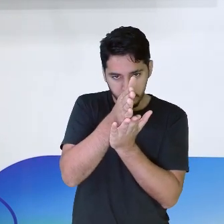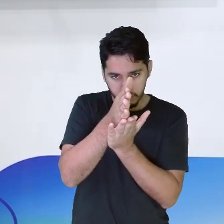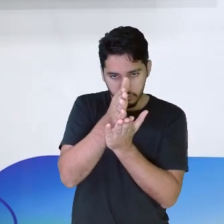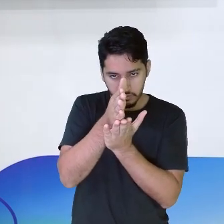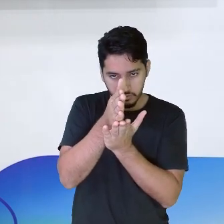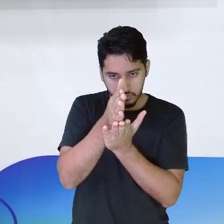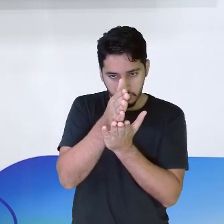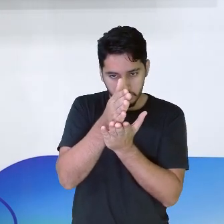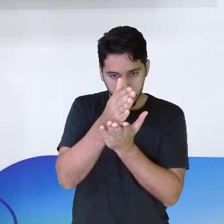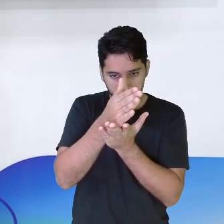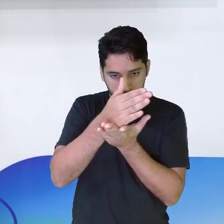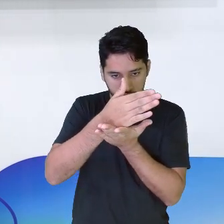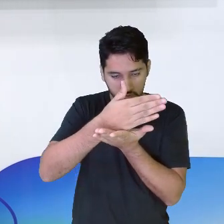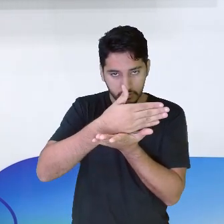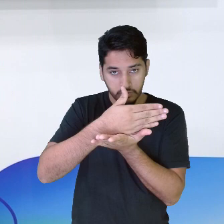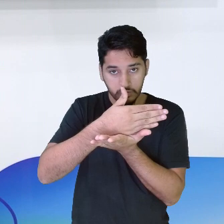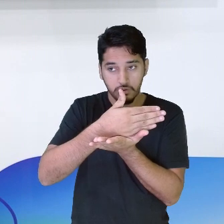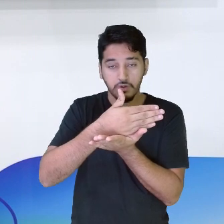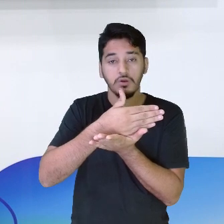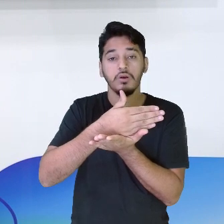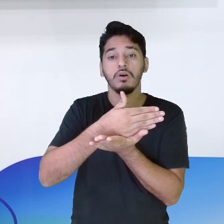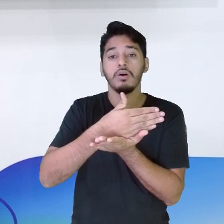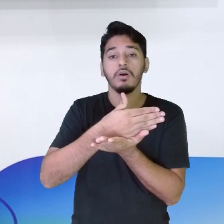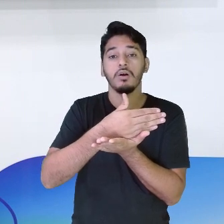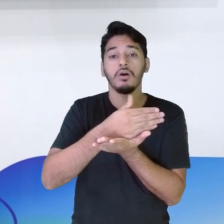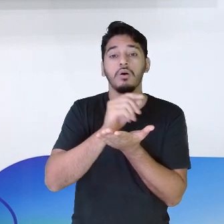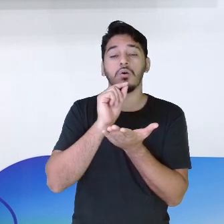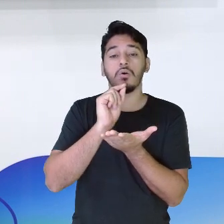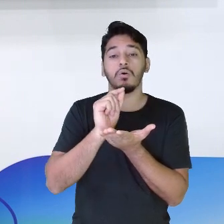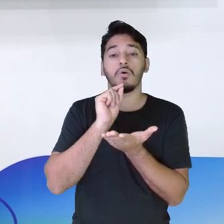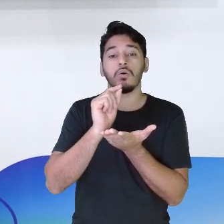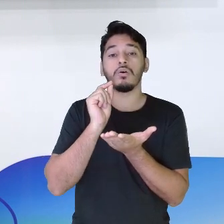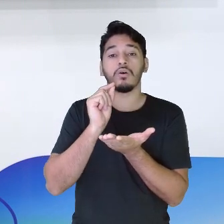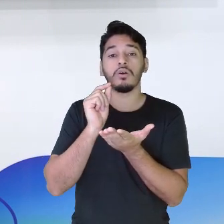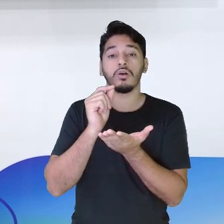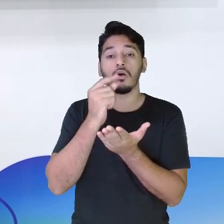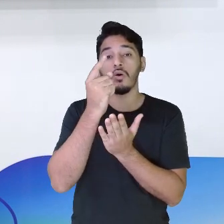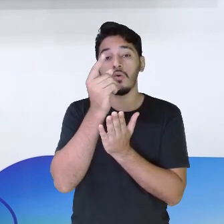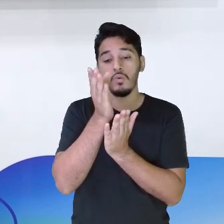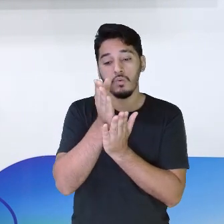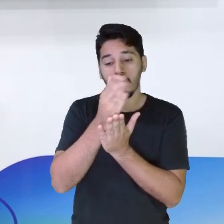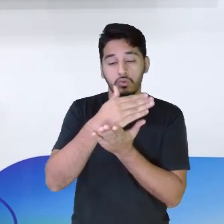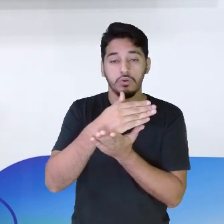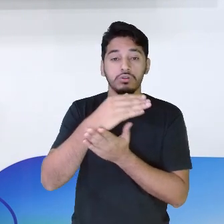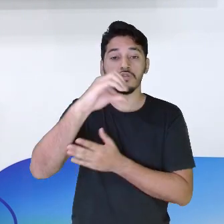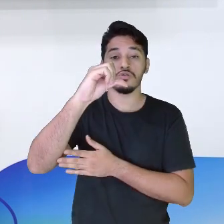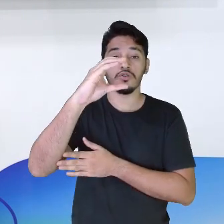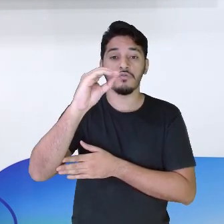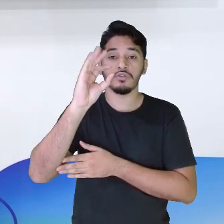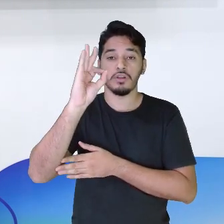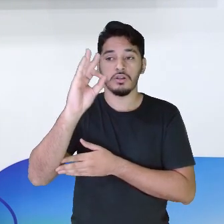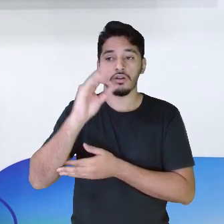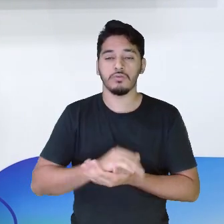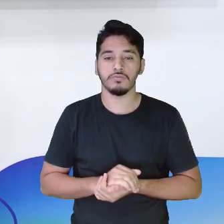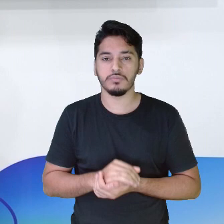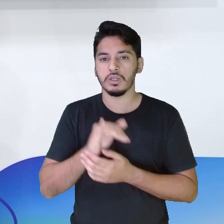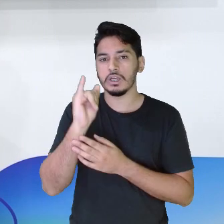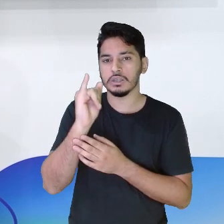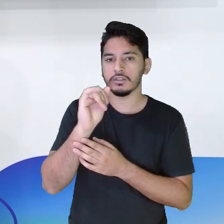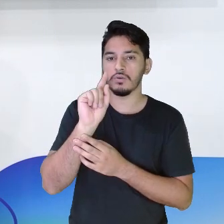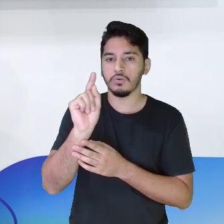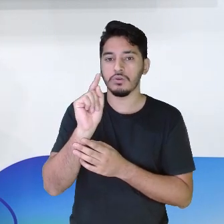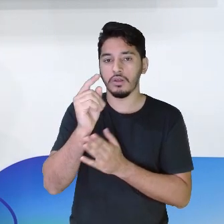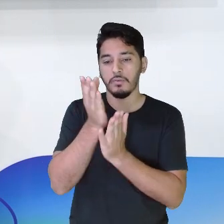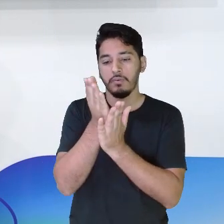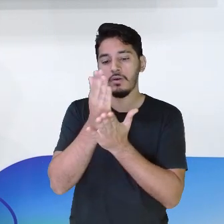e dou um quarto de giro, é como se eu tivesse feito um giro de 90 graus. Se eu dou mais